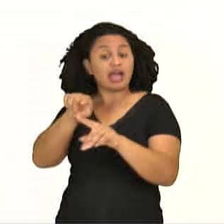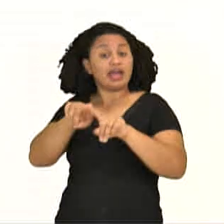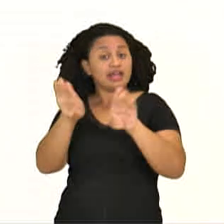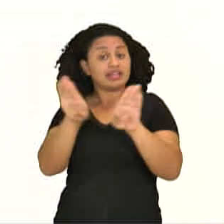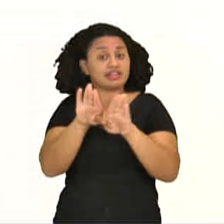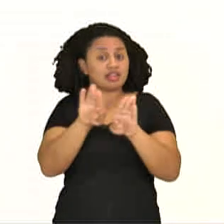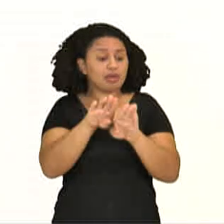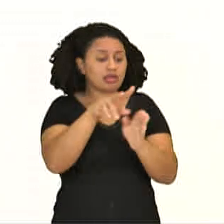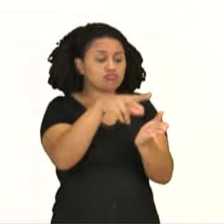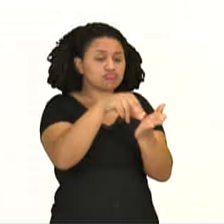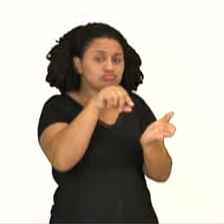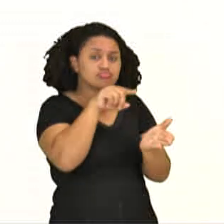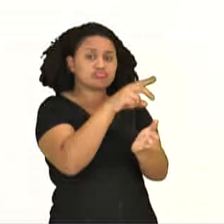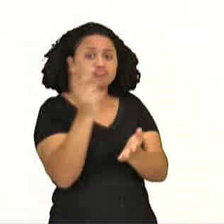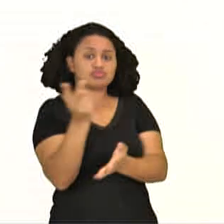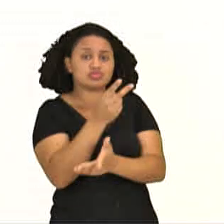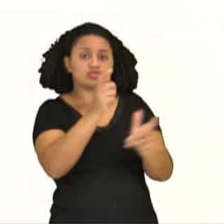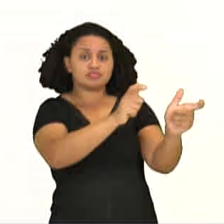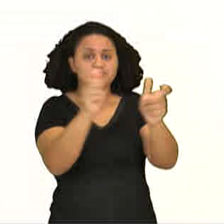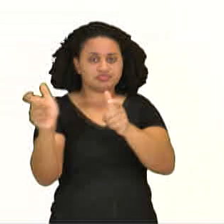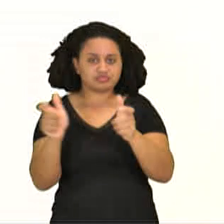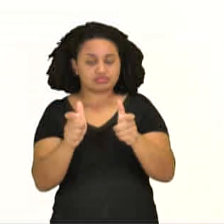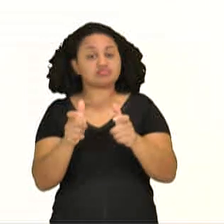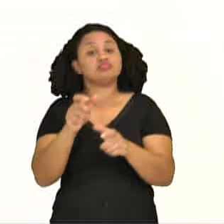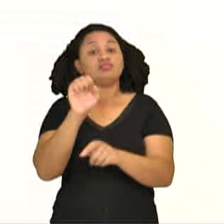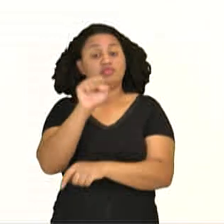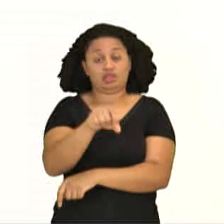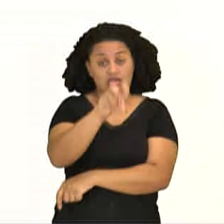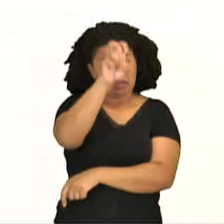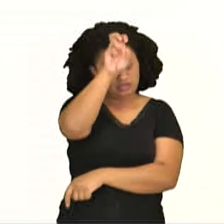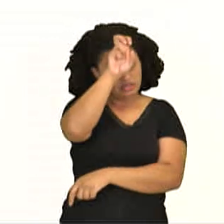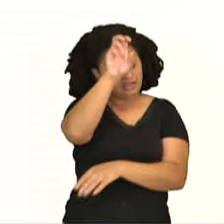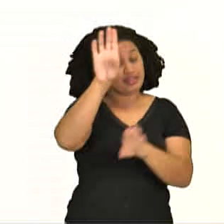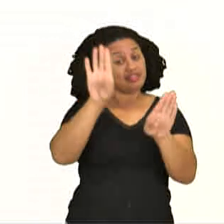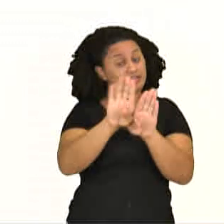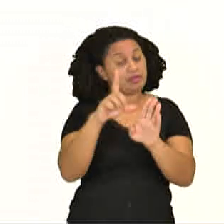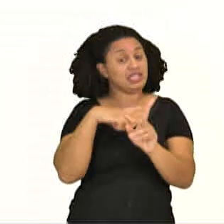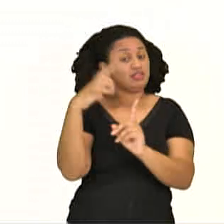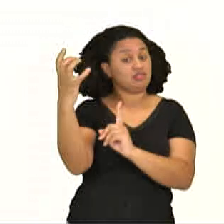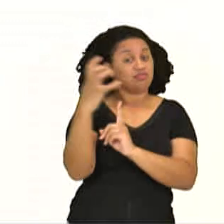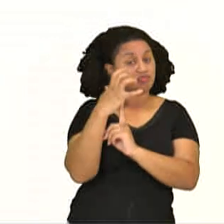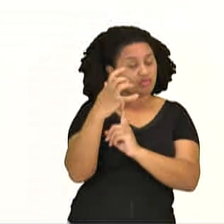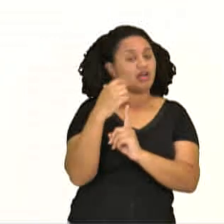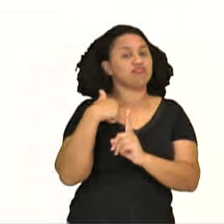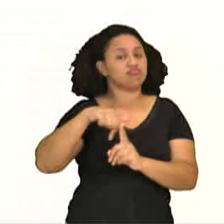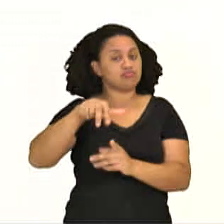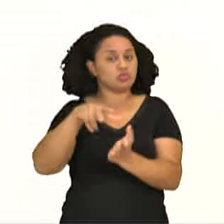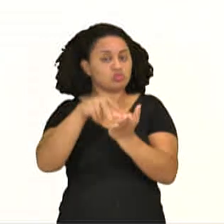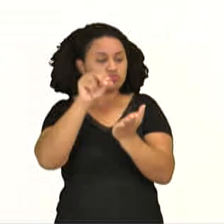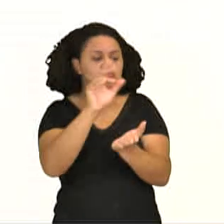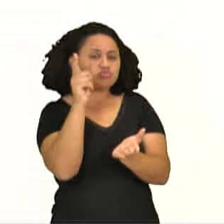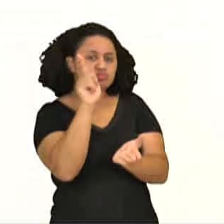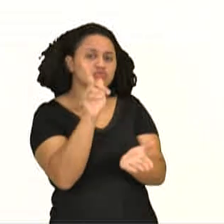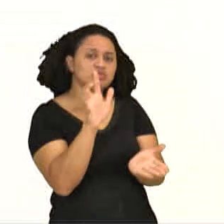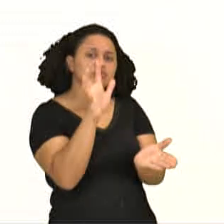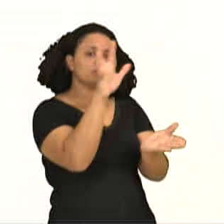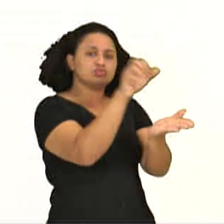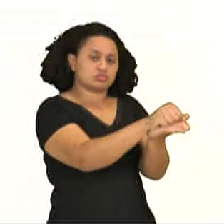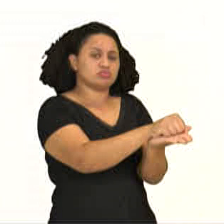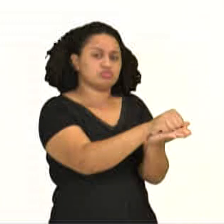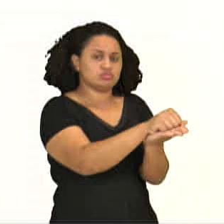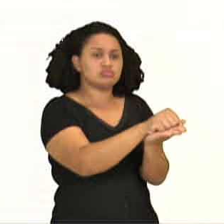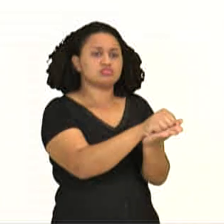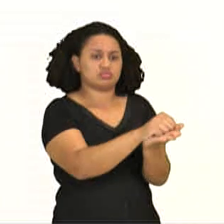ambas regiões. Sim, os egípcios também sofreram influência. Chegaram a ser dominados pelos governantes kushitas com a